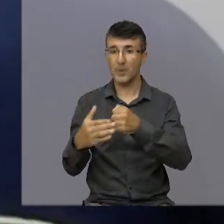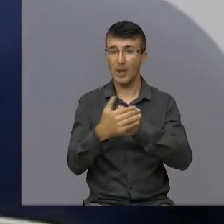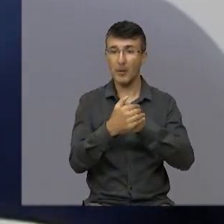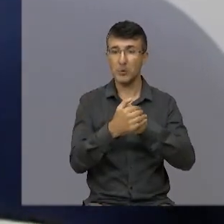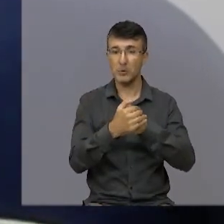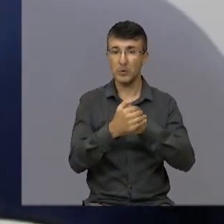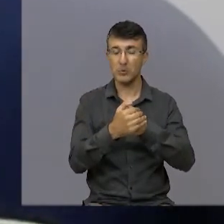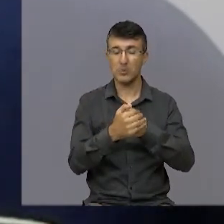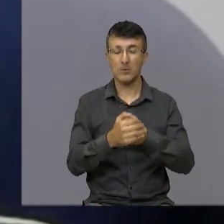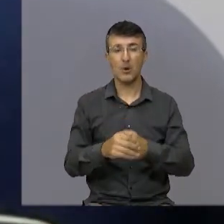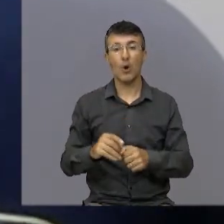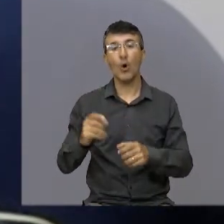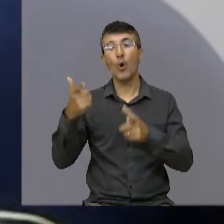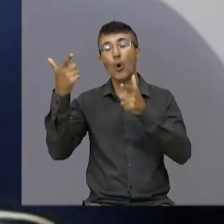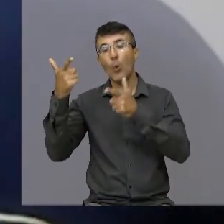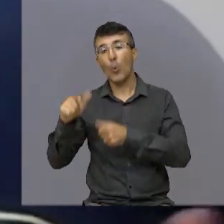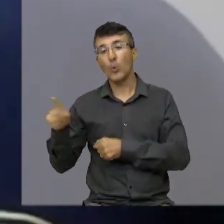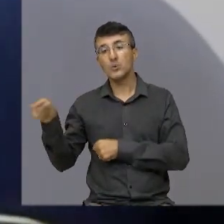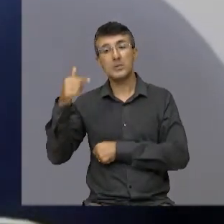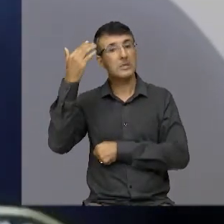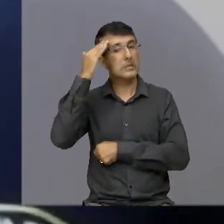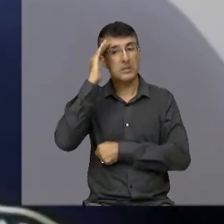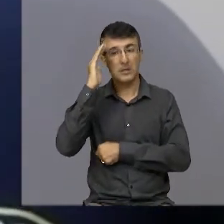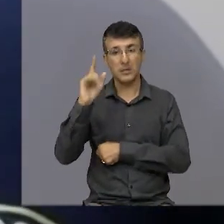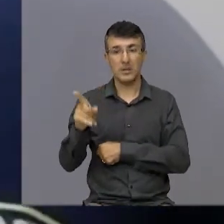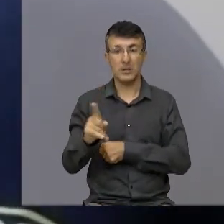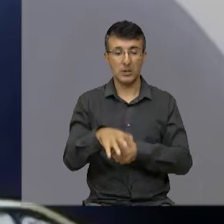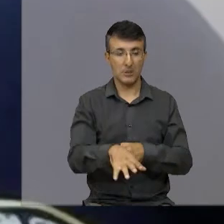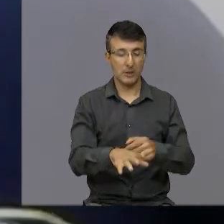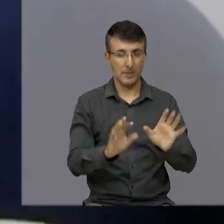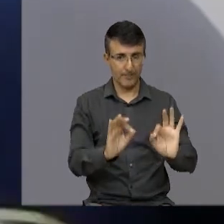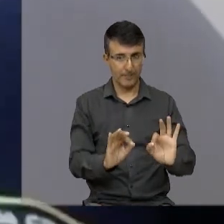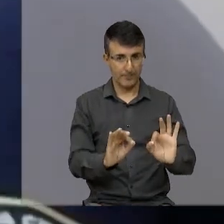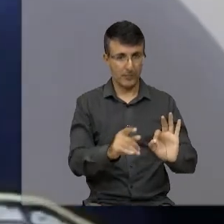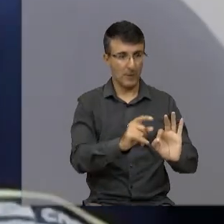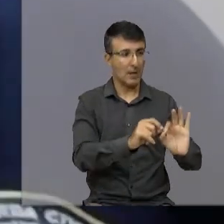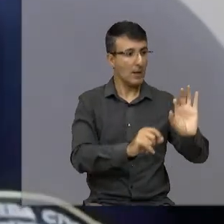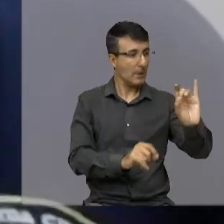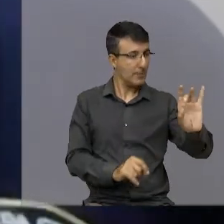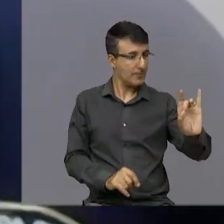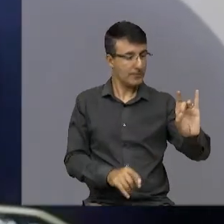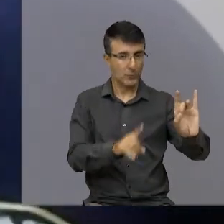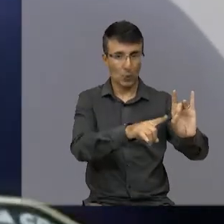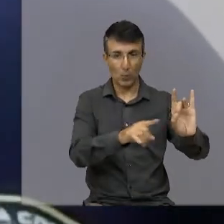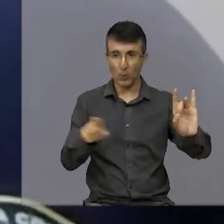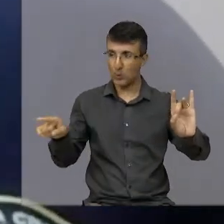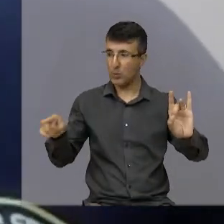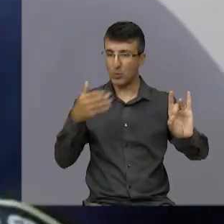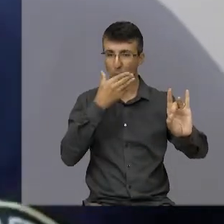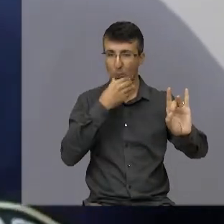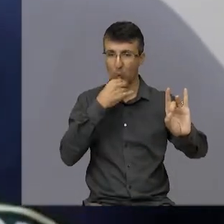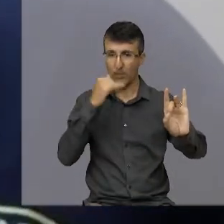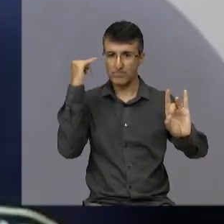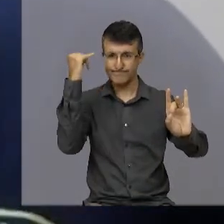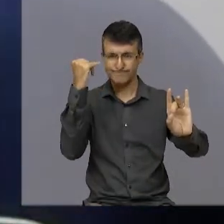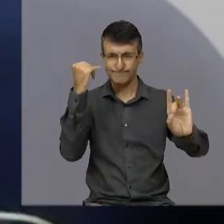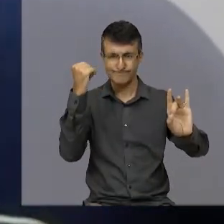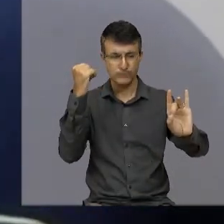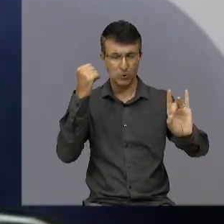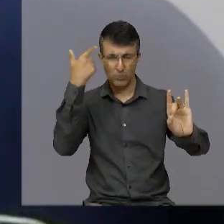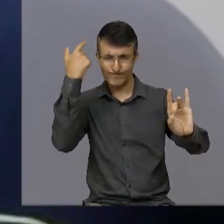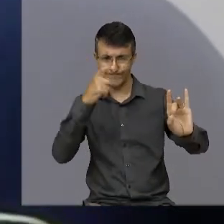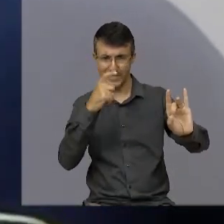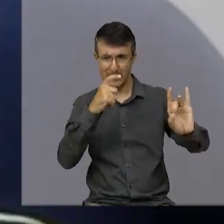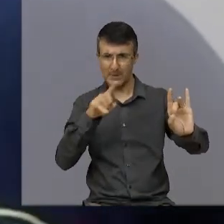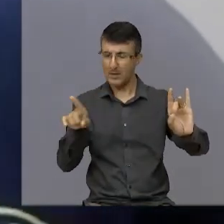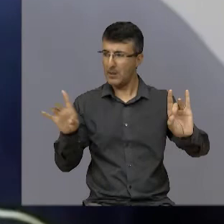medida protetiva, ela tem a sua restrição, né, do autor, mas que ela não